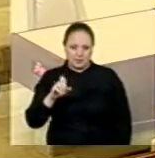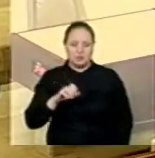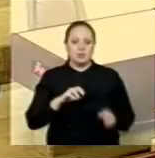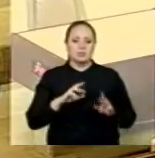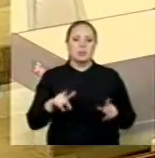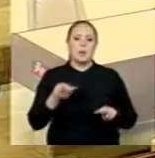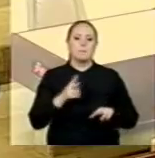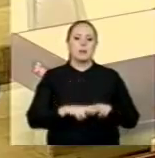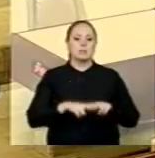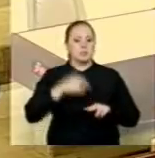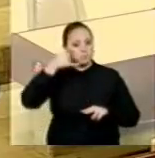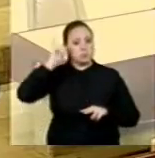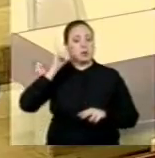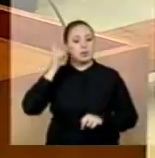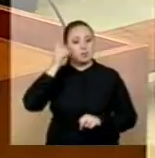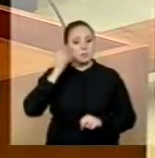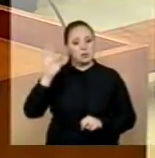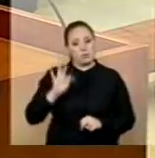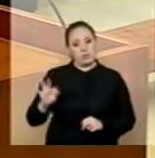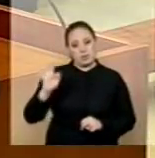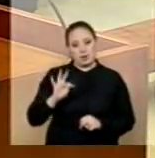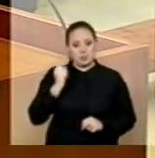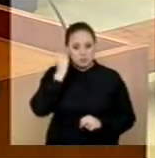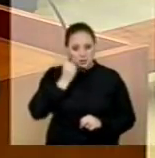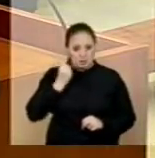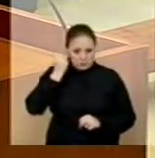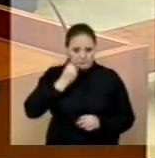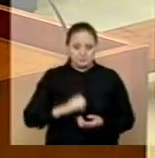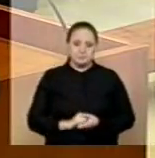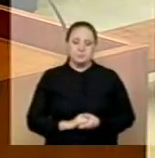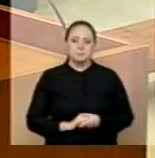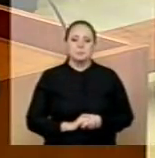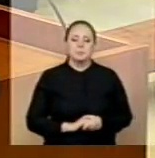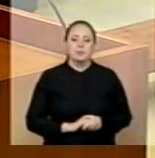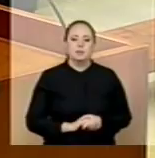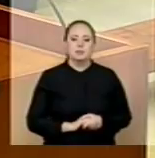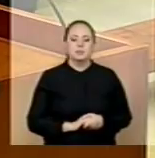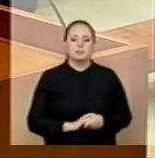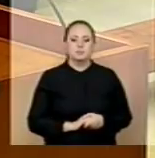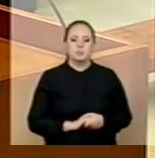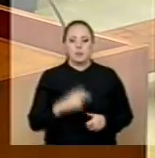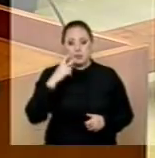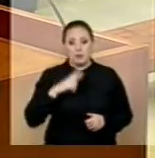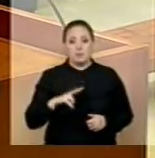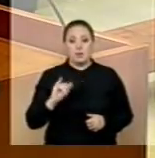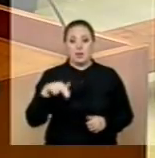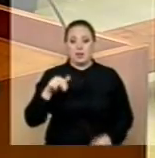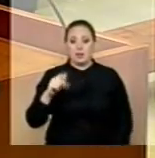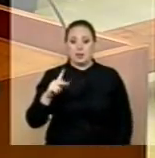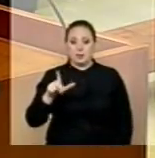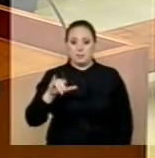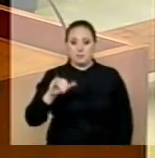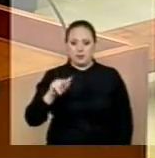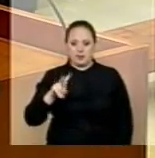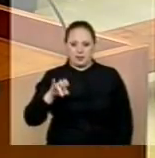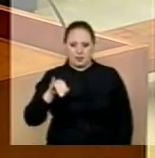prisão preventiva aos deputados federais e senadores da República. Para considerar inaplicáveis as medidas cautelares, e